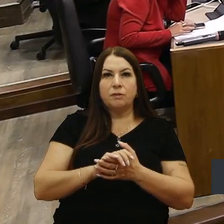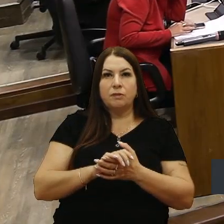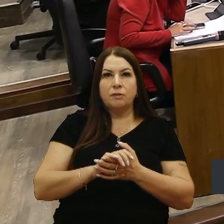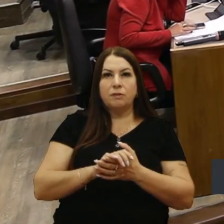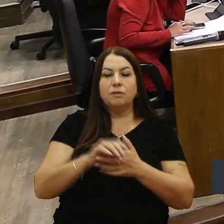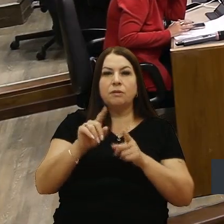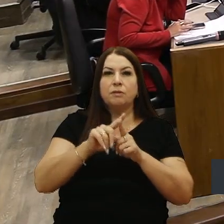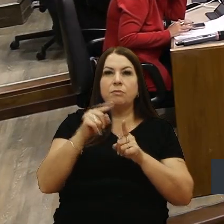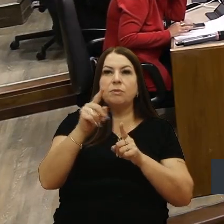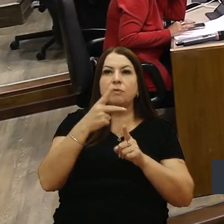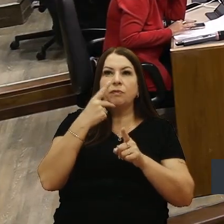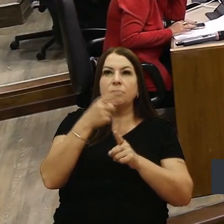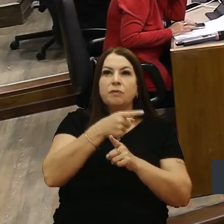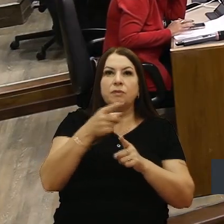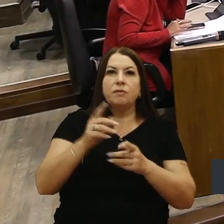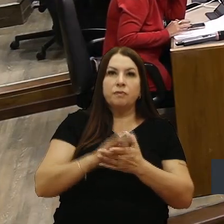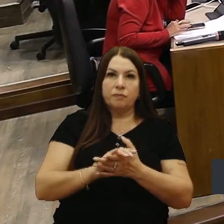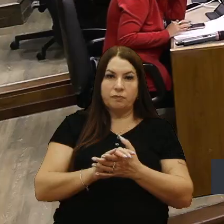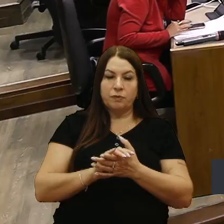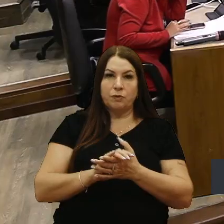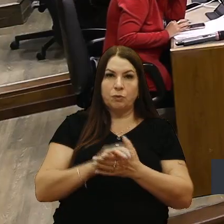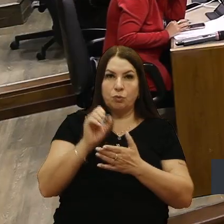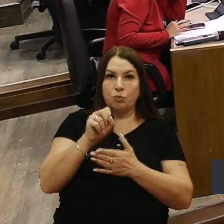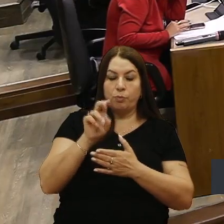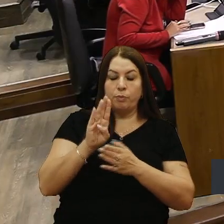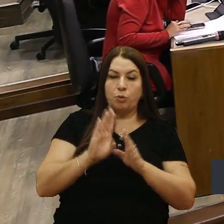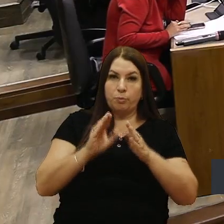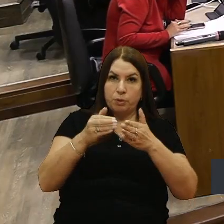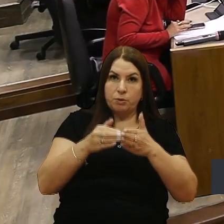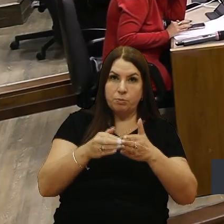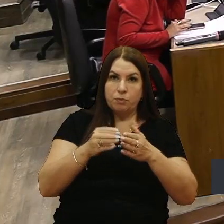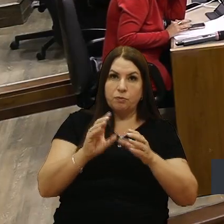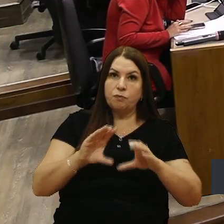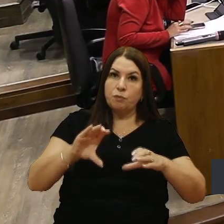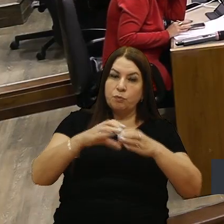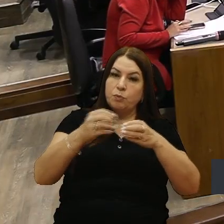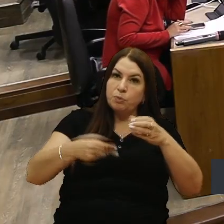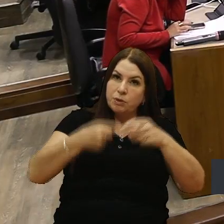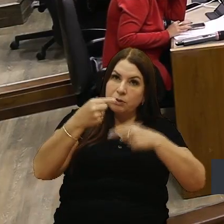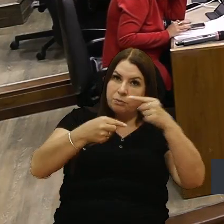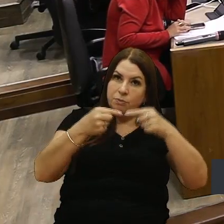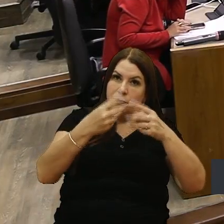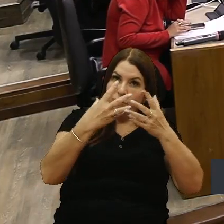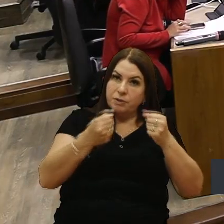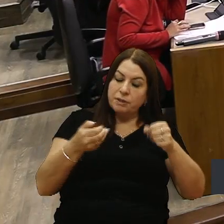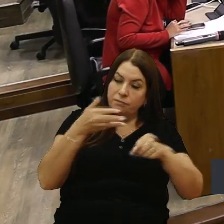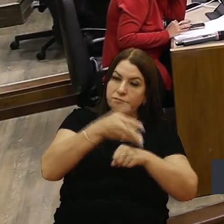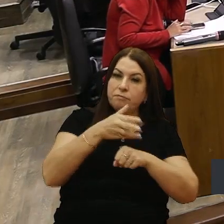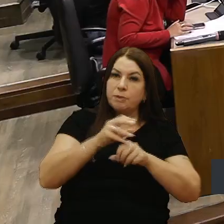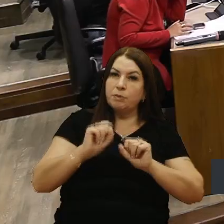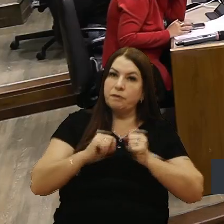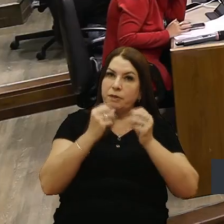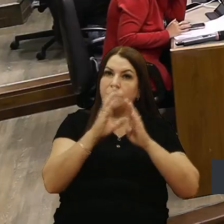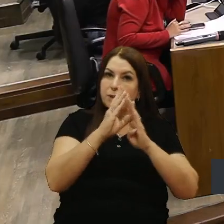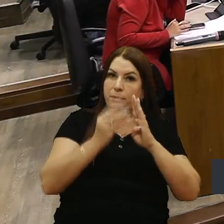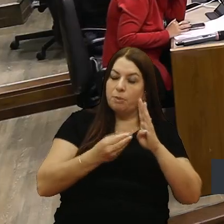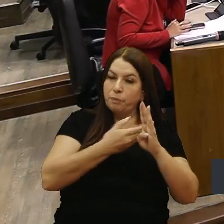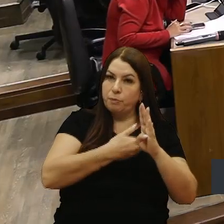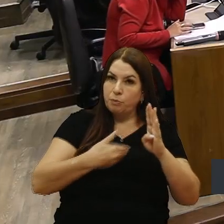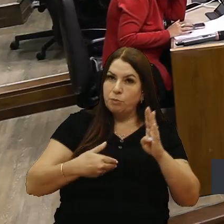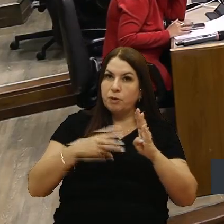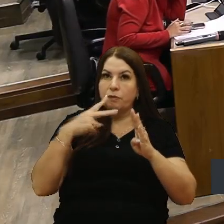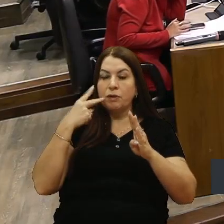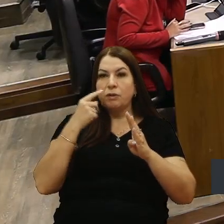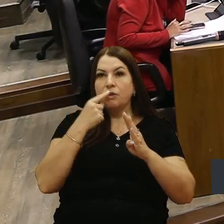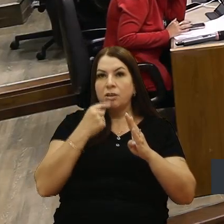havia comentado sobre uma subcomissão. Eu vou lhe sugerir fazer uma frente parlamentar, porque vai ter uma adesão muito grande em defesa do SAMAI público, e a vereadora